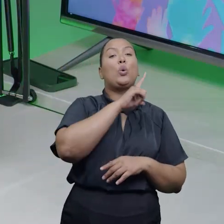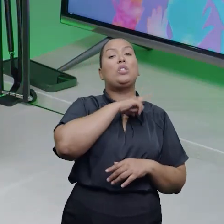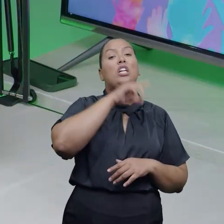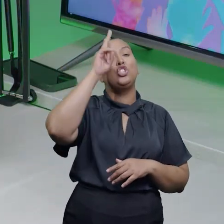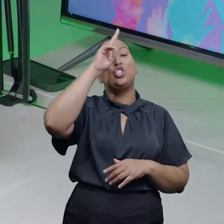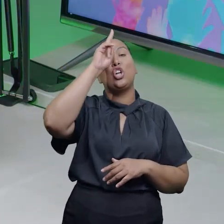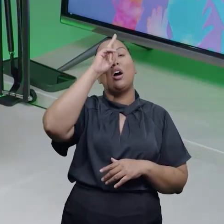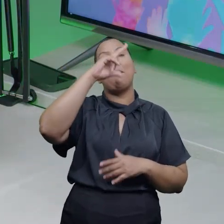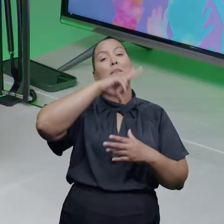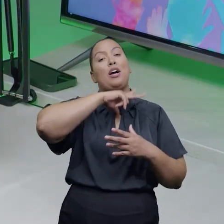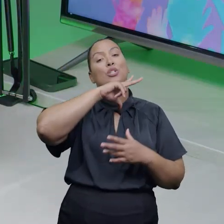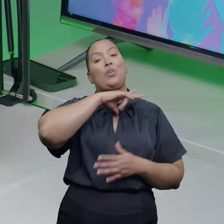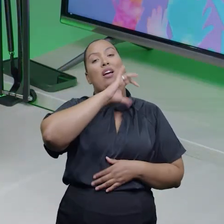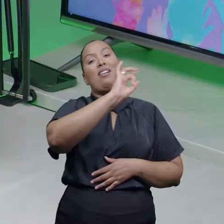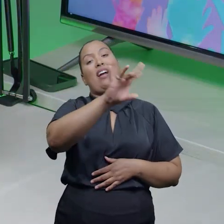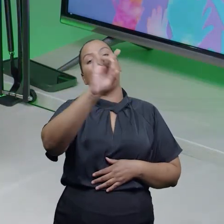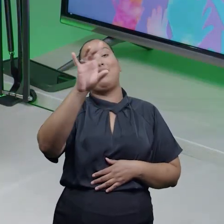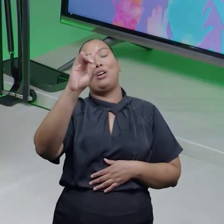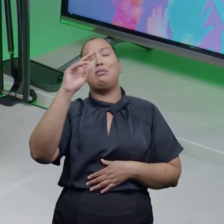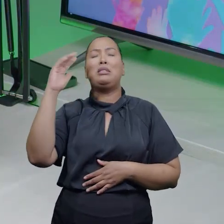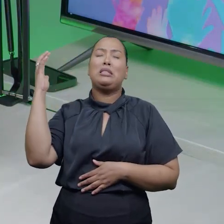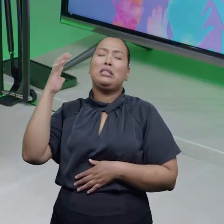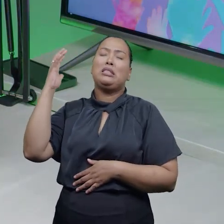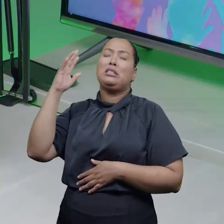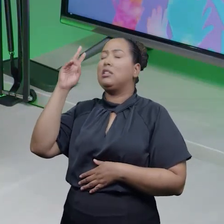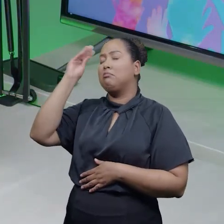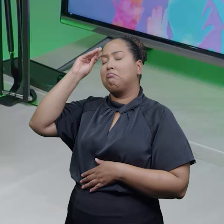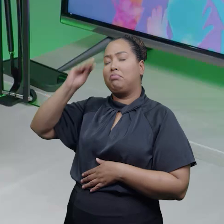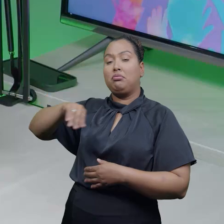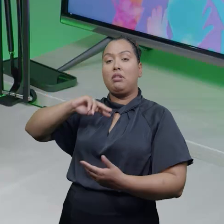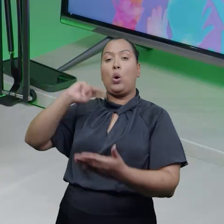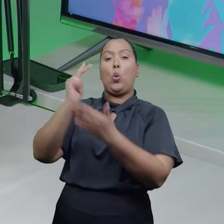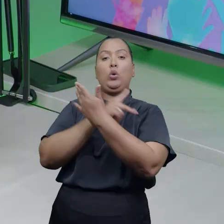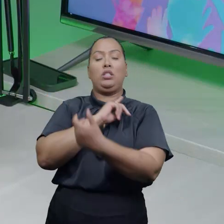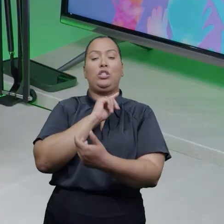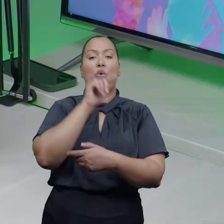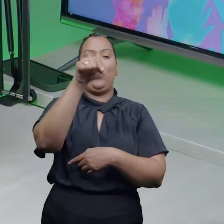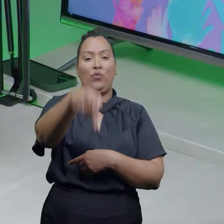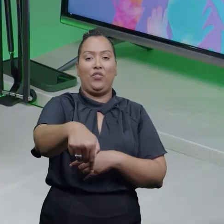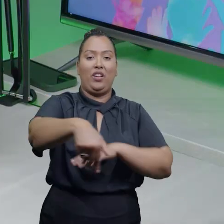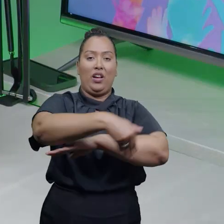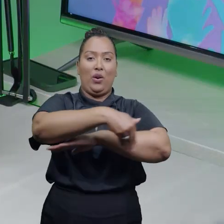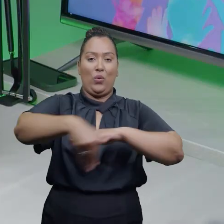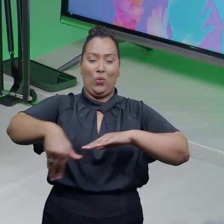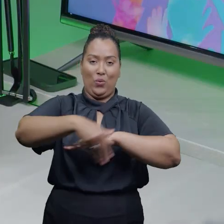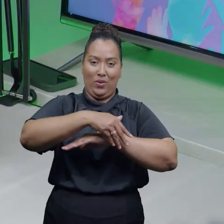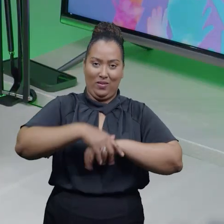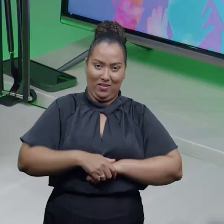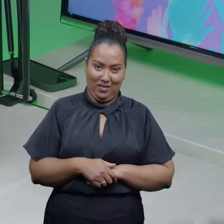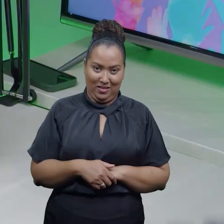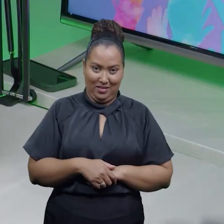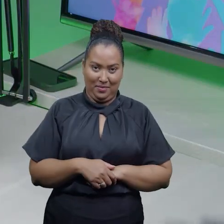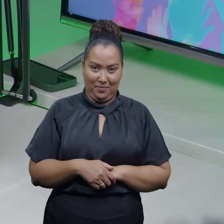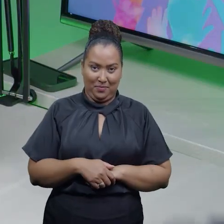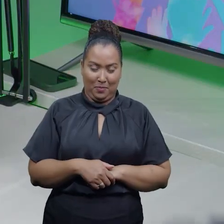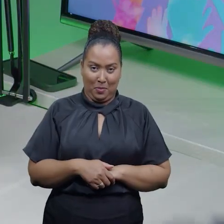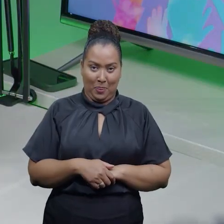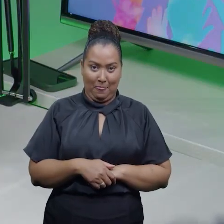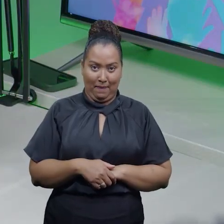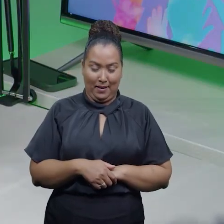levou ela àquela situação, e que a abordagem para resolver a situação de rua daquela pessoa, se assim ela